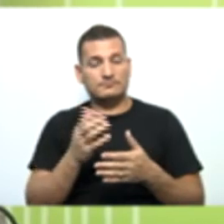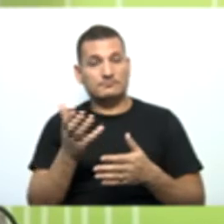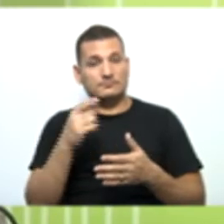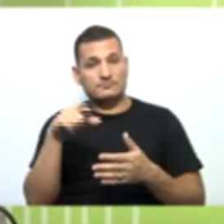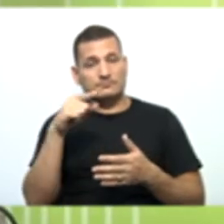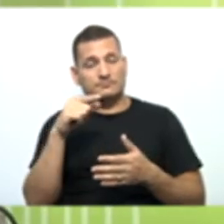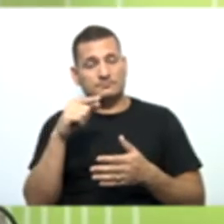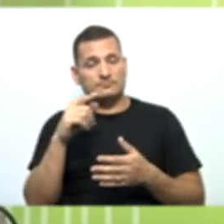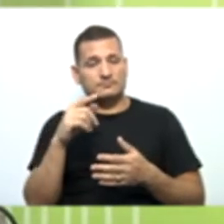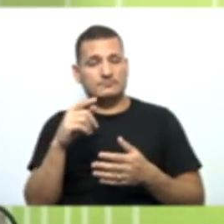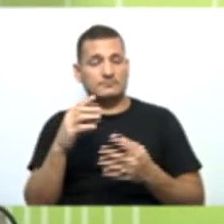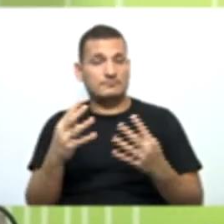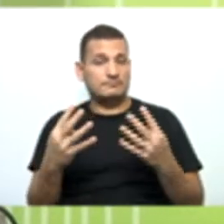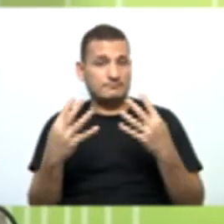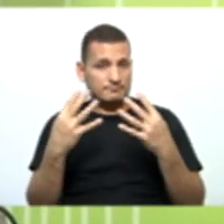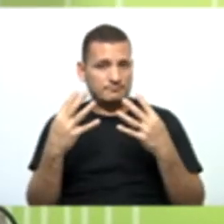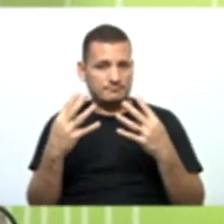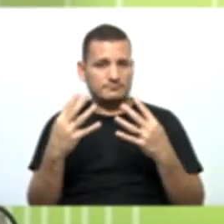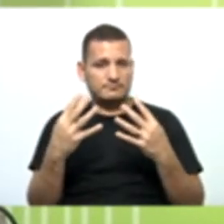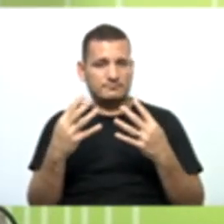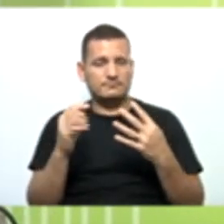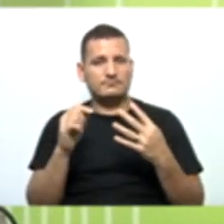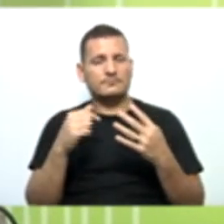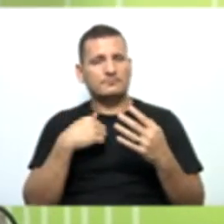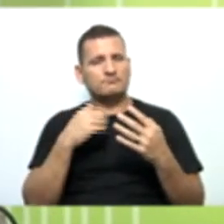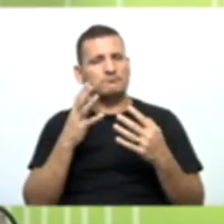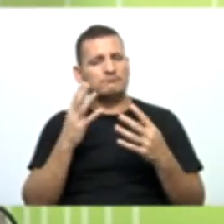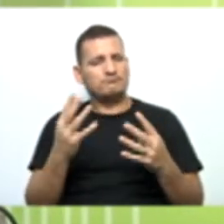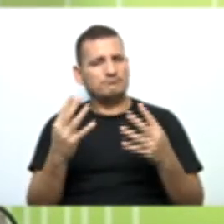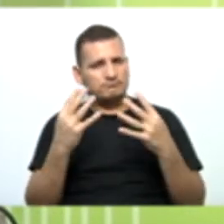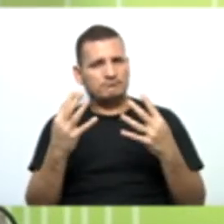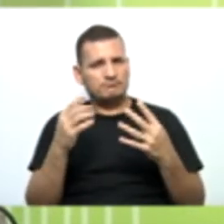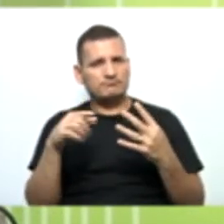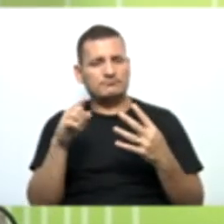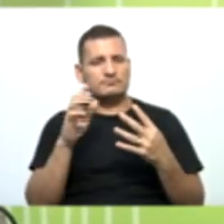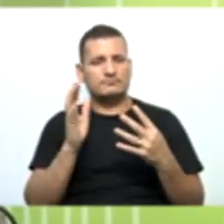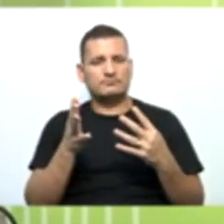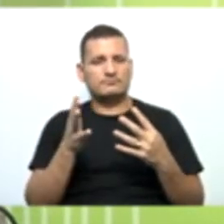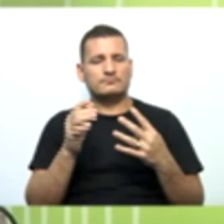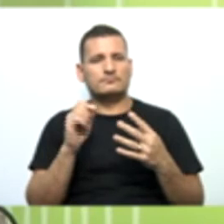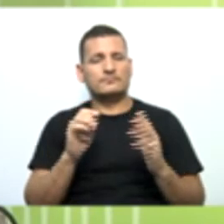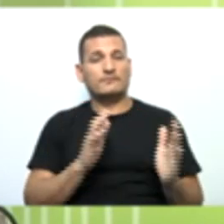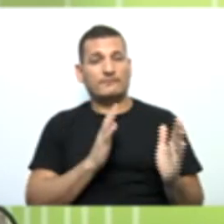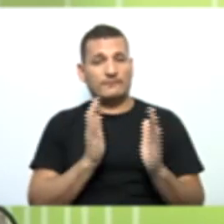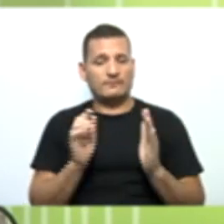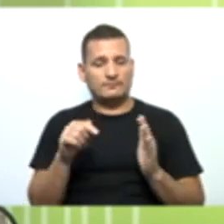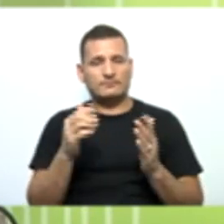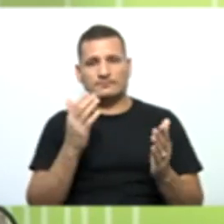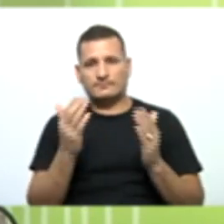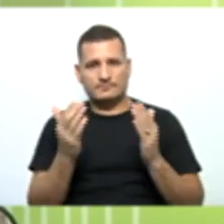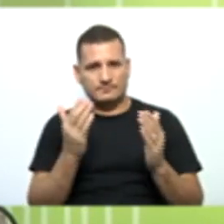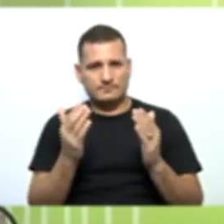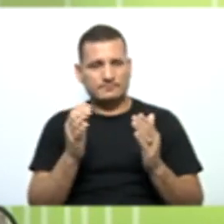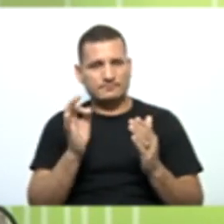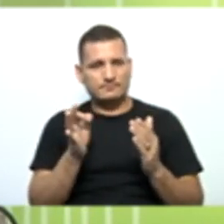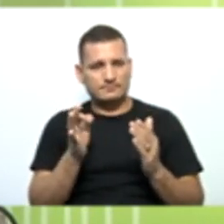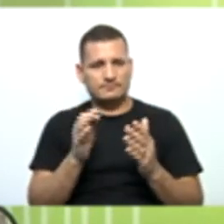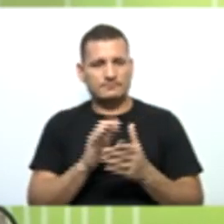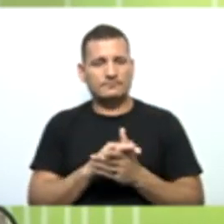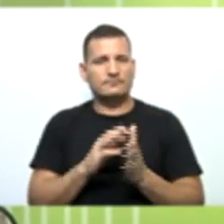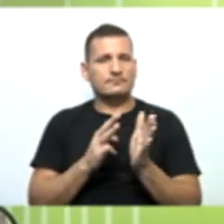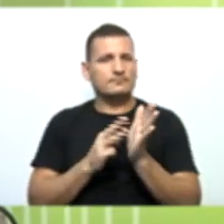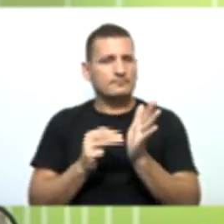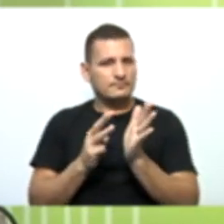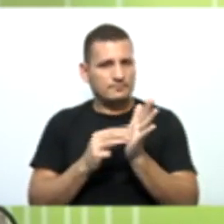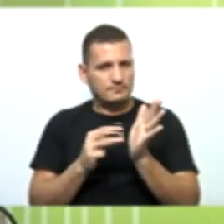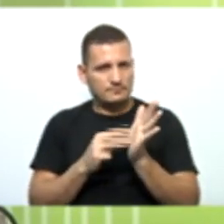vocês observem que eu chamei a atenção mesmo para essa fase de análise, certo? Os métodos